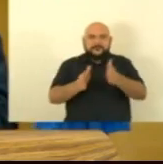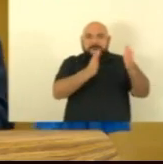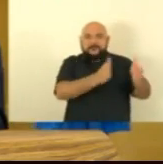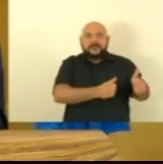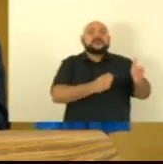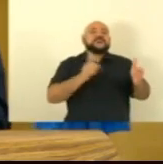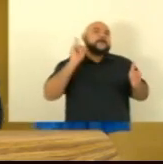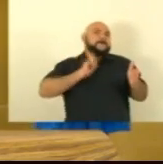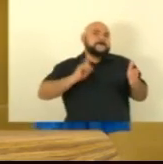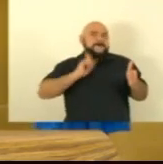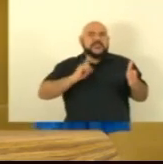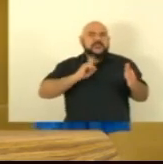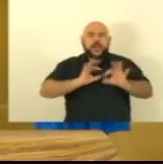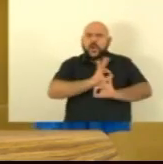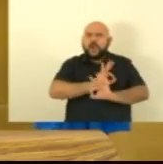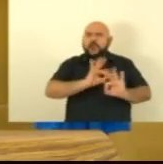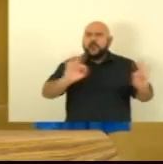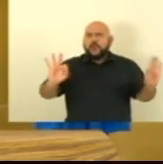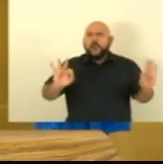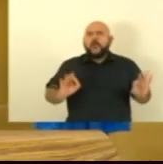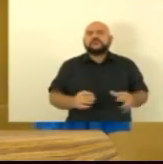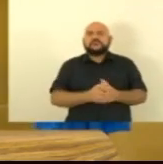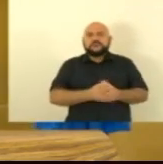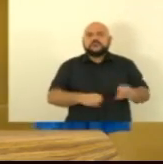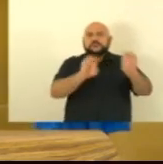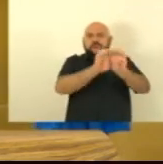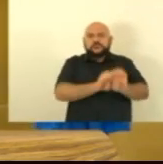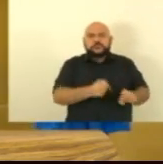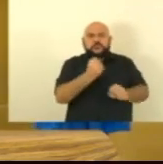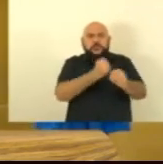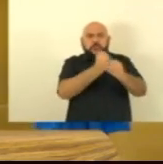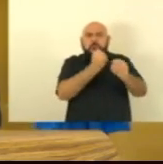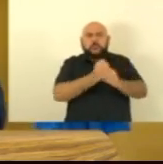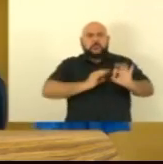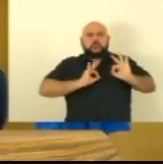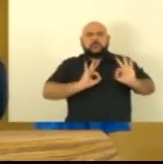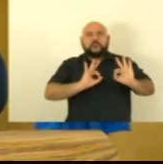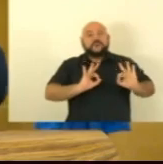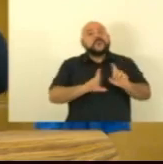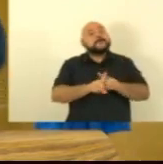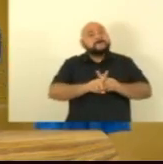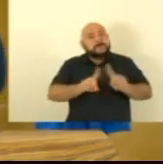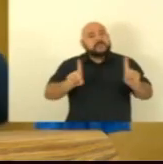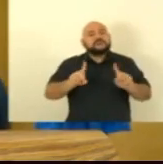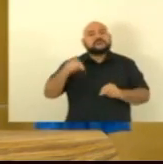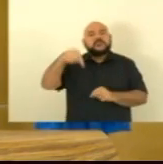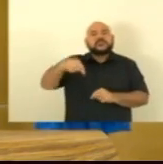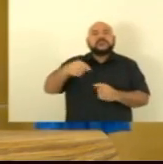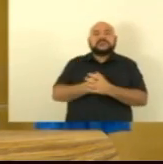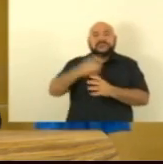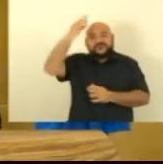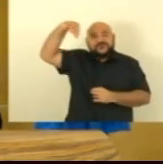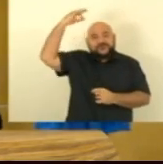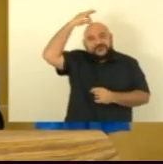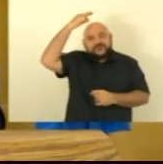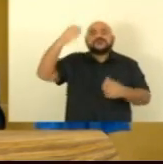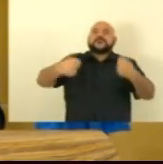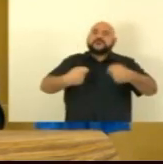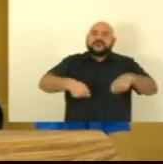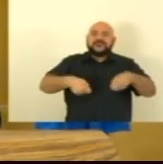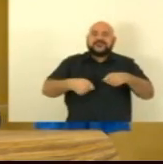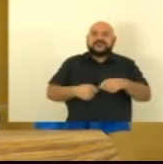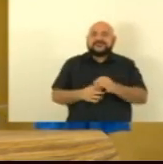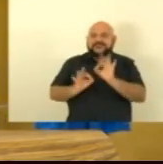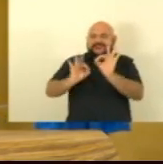os mineiros, mas a entrada do Espírito Santo, que é muito mais bonita, o Espírito Santo que tem mais de 70% do Parque do Caparaó,